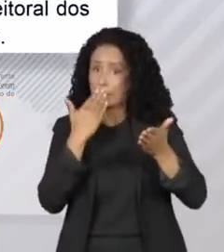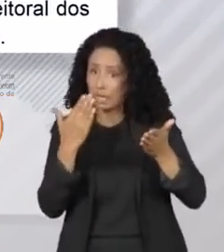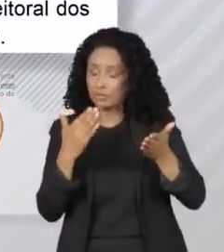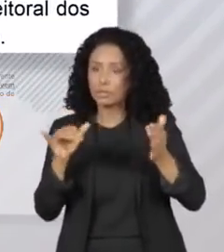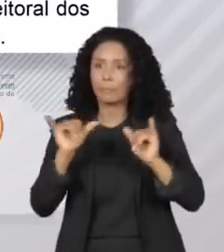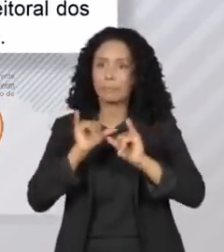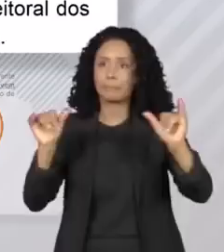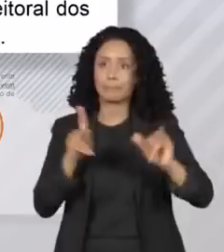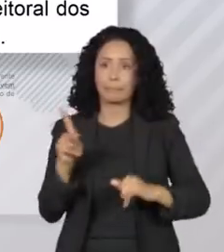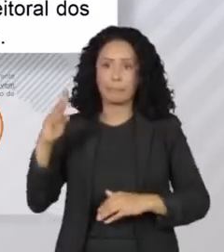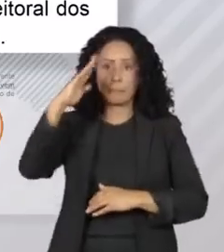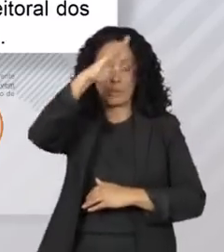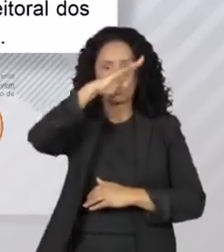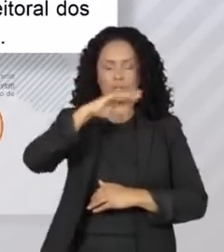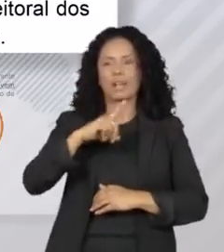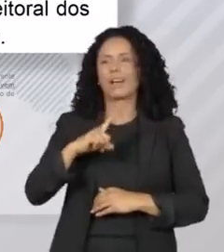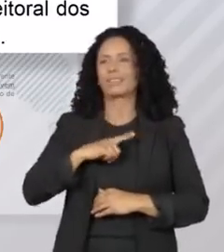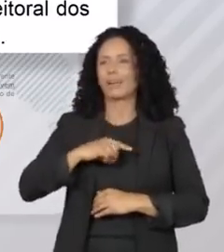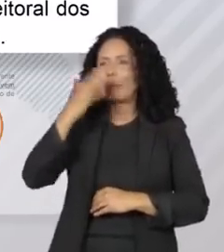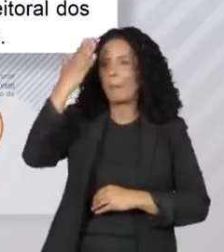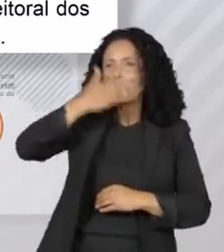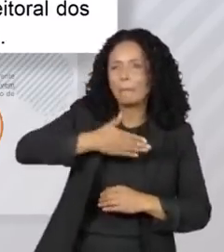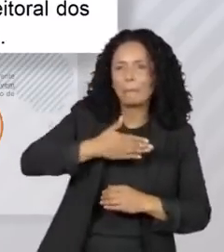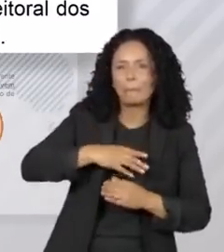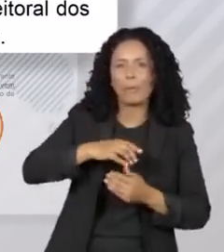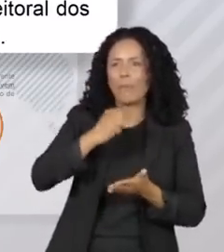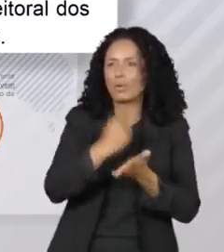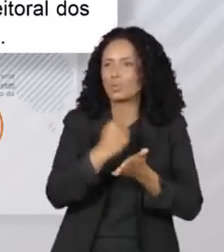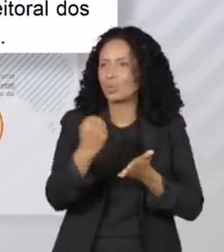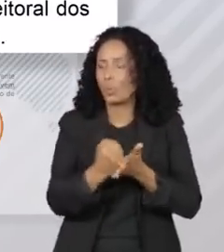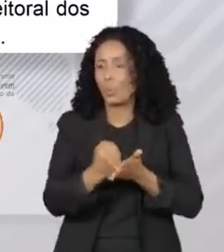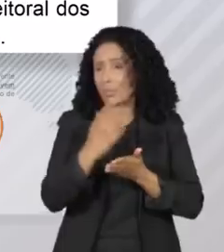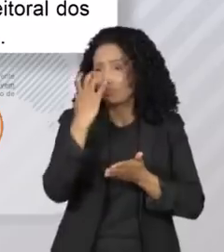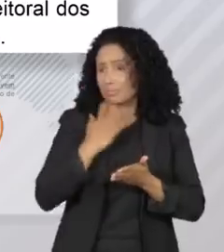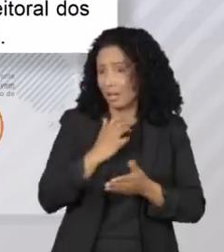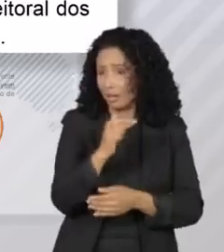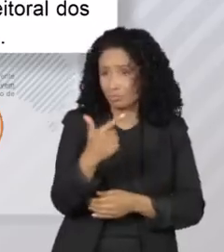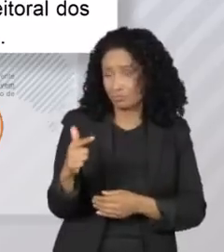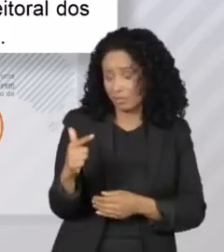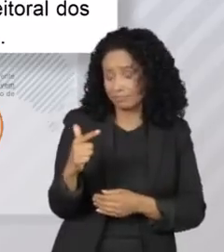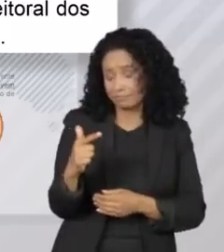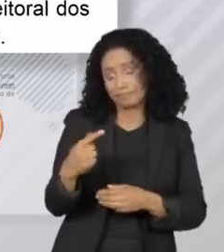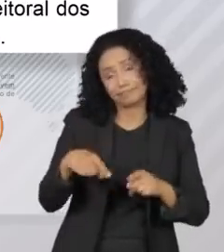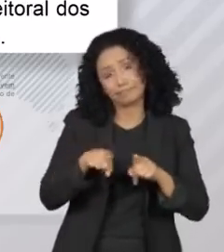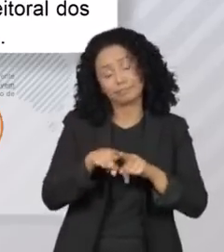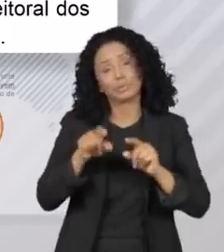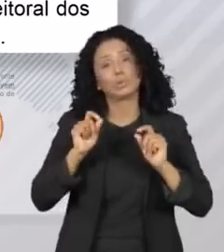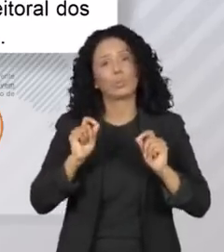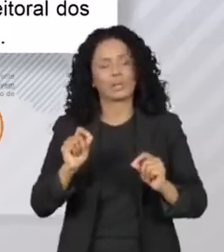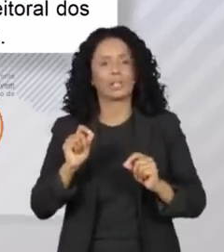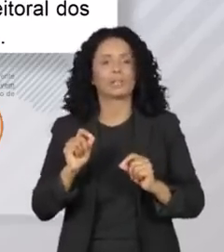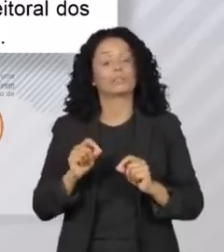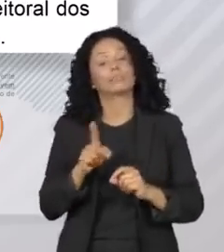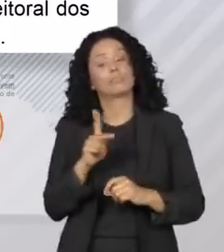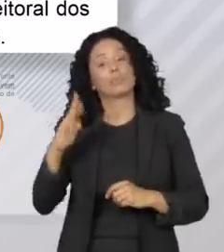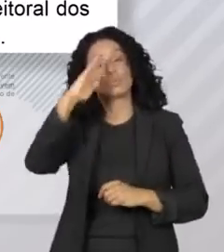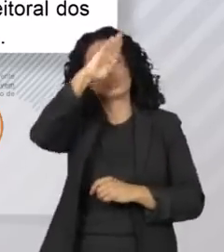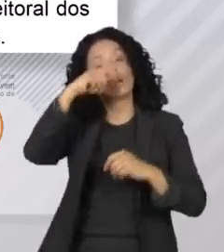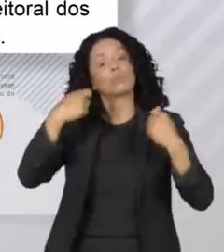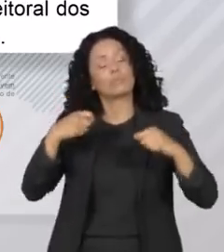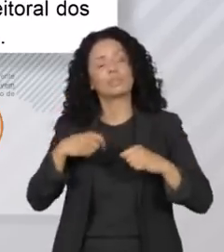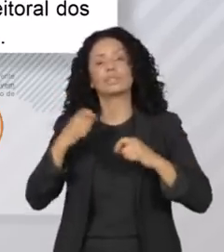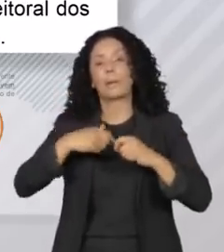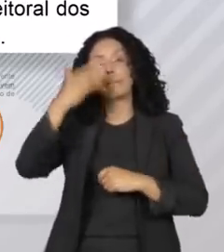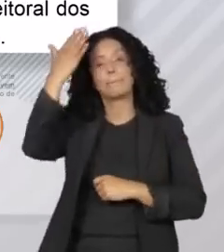são acompanhados de qualquer prova ou documento sério, limitando-se o representante a juntar um suposto e